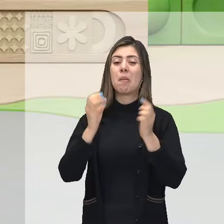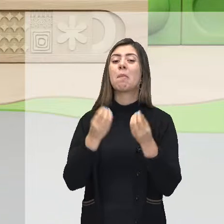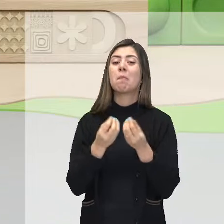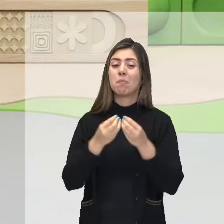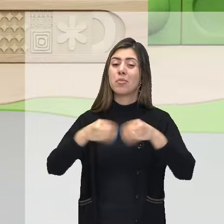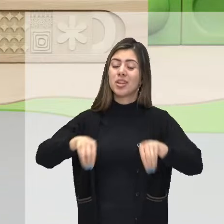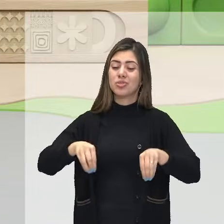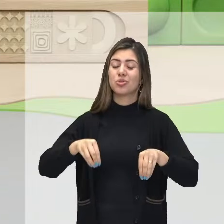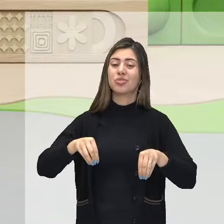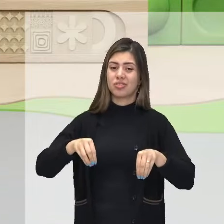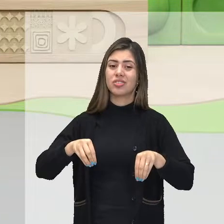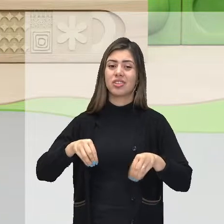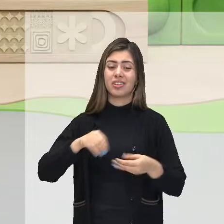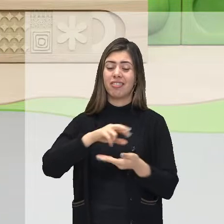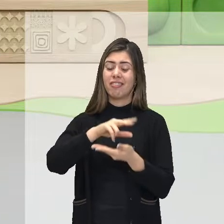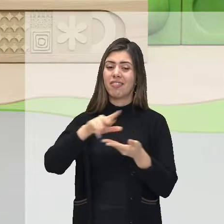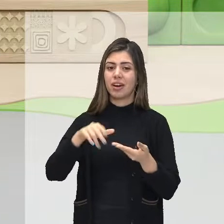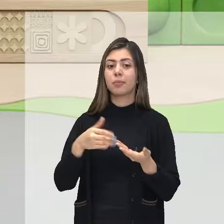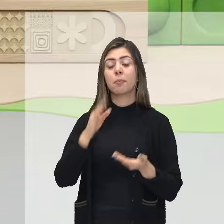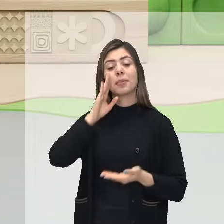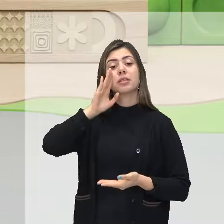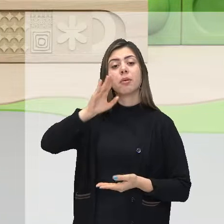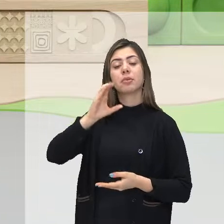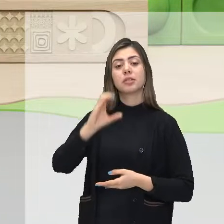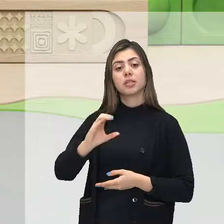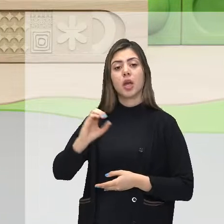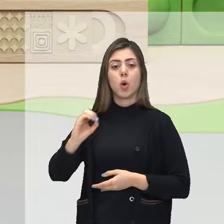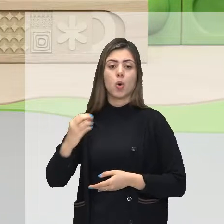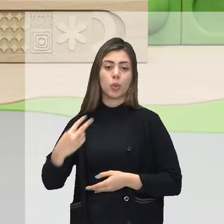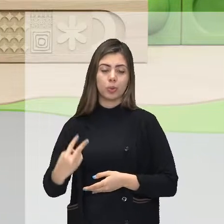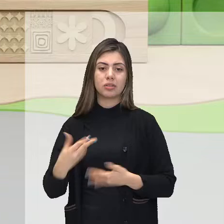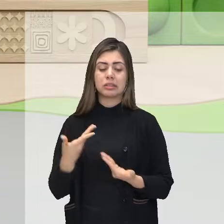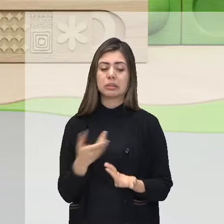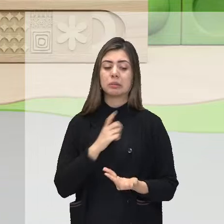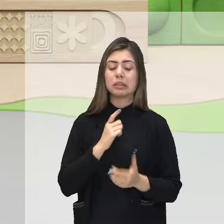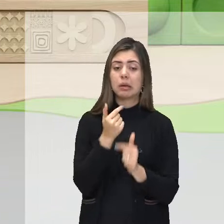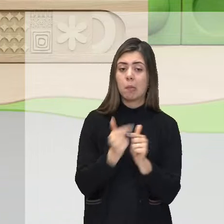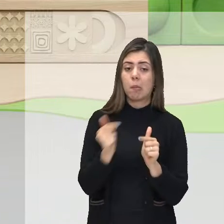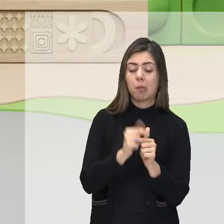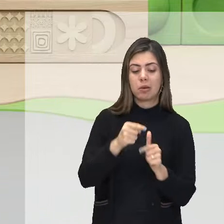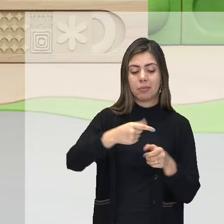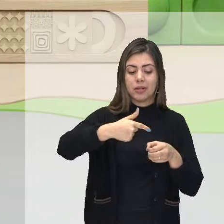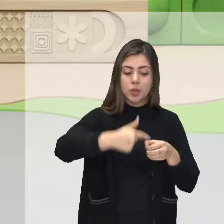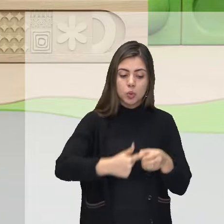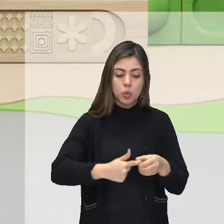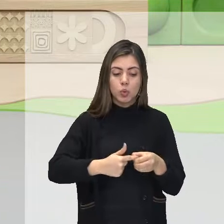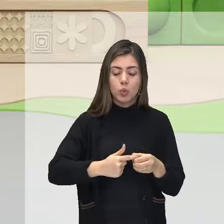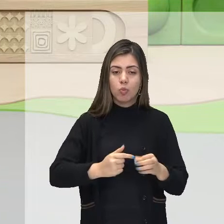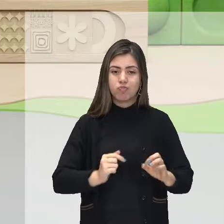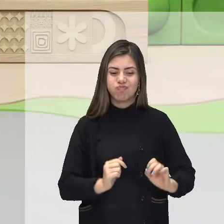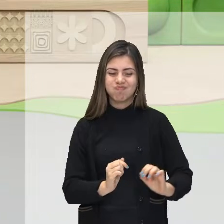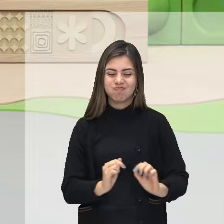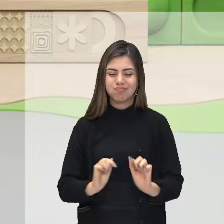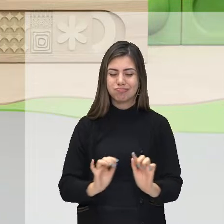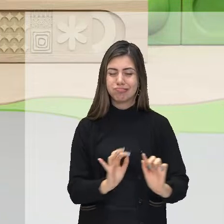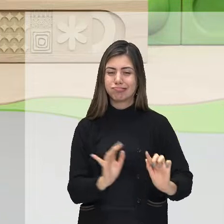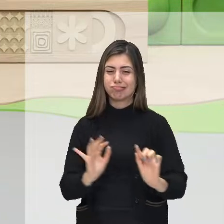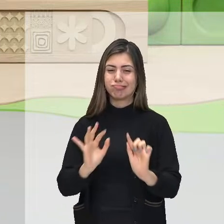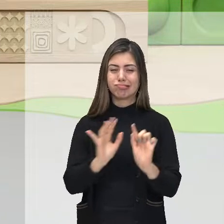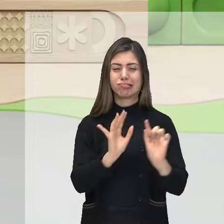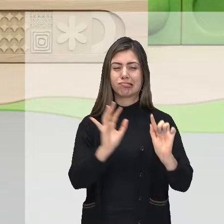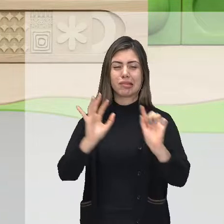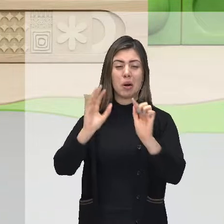né? Então, o grande problema da queima dos combustíveis fósseis está aí nessa